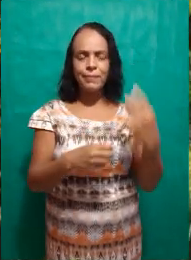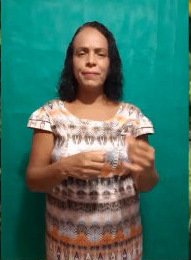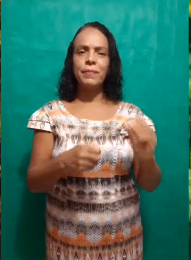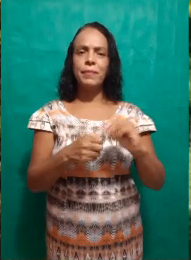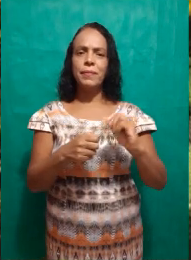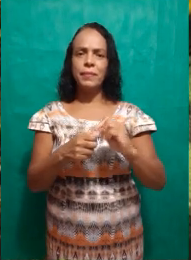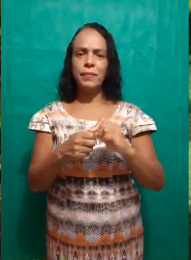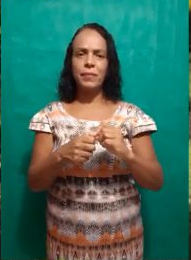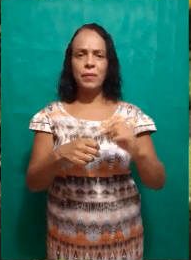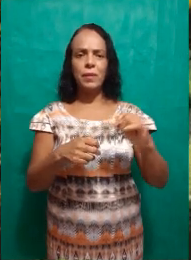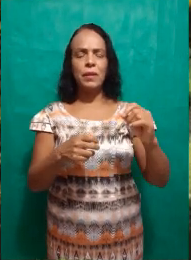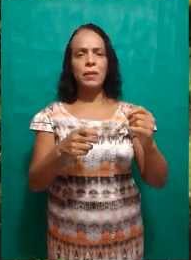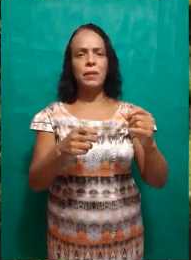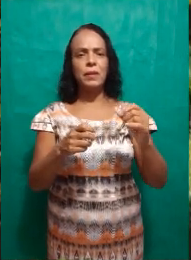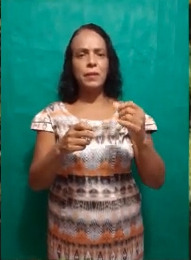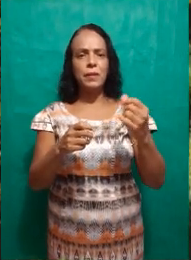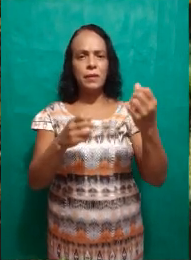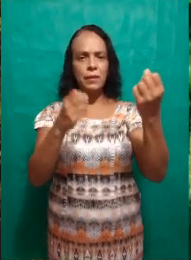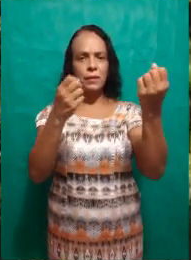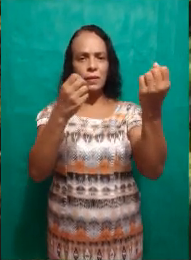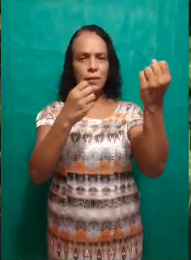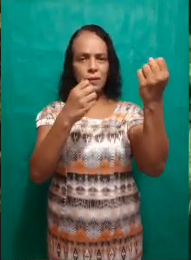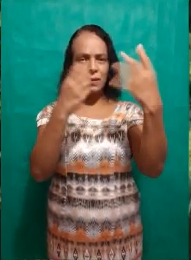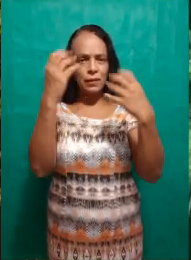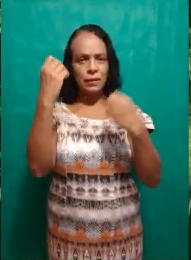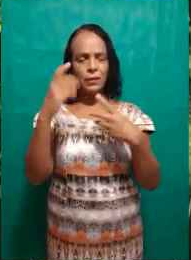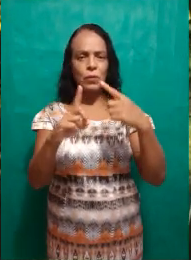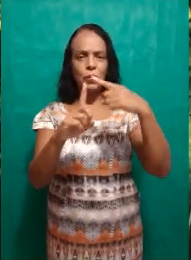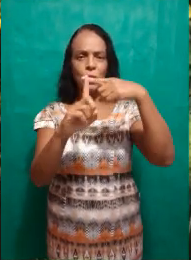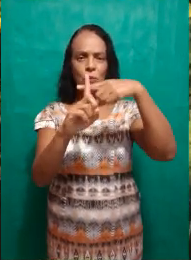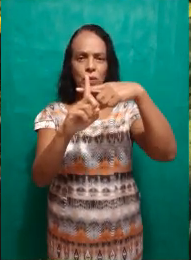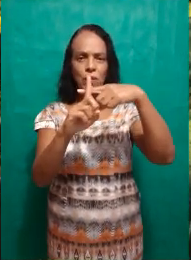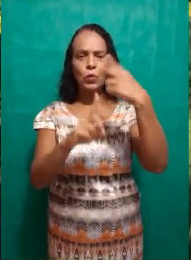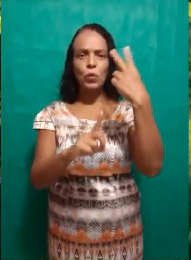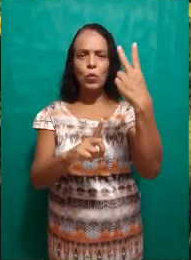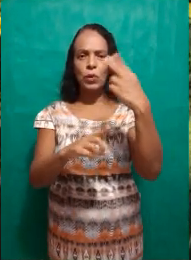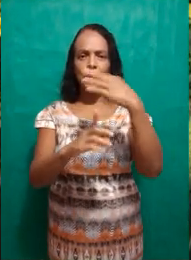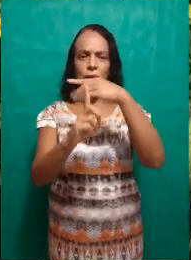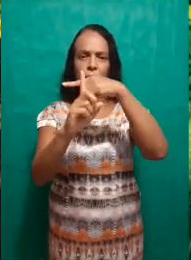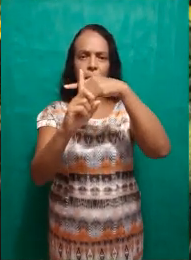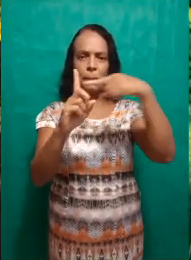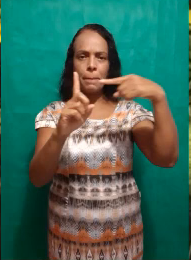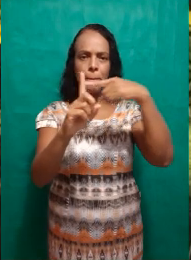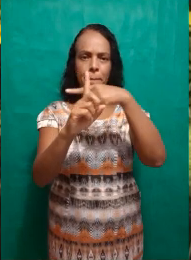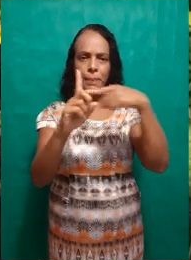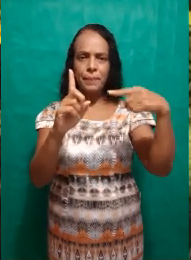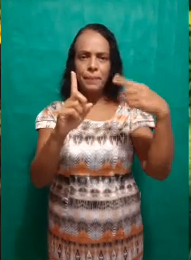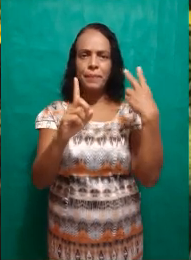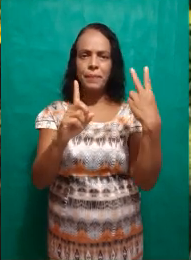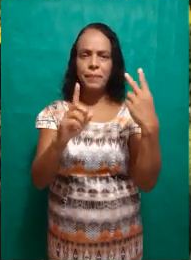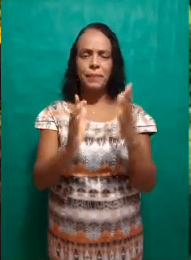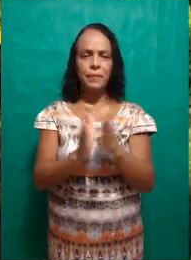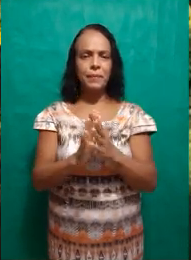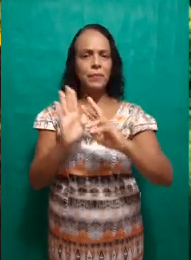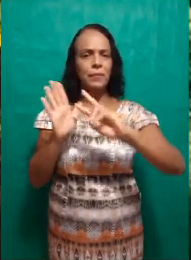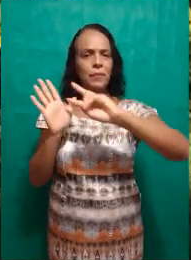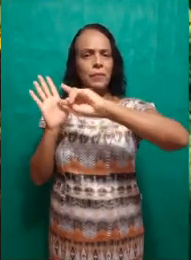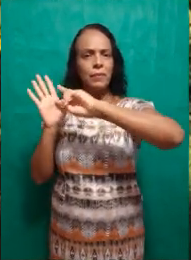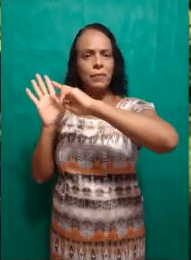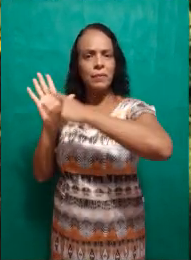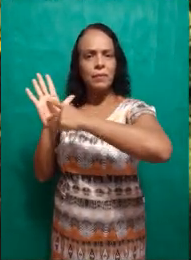instituiu o cruzeiro de 2 braços, simbolizando este passo,